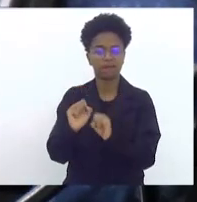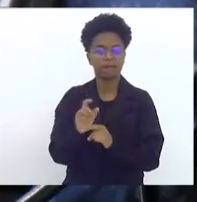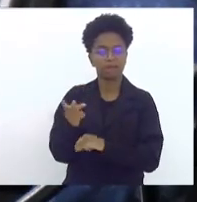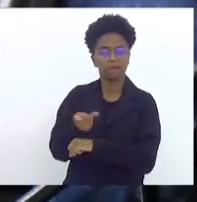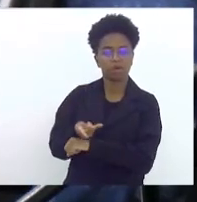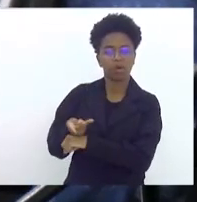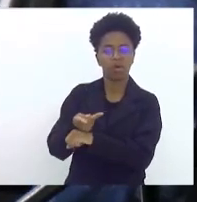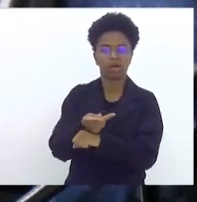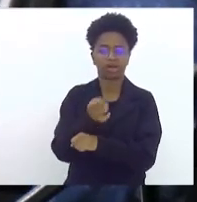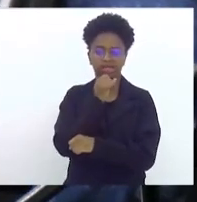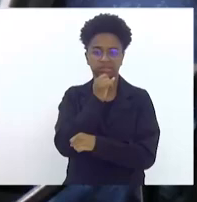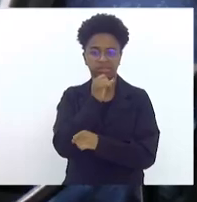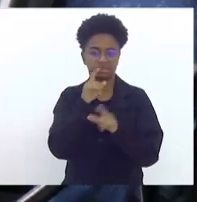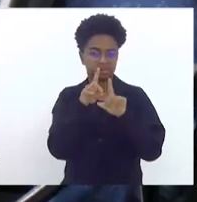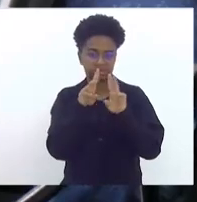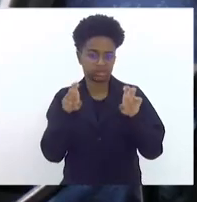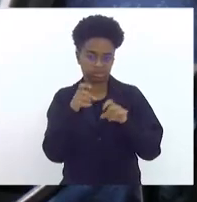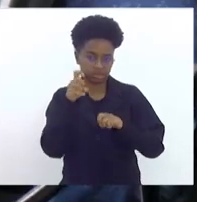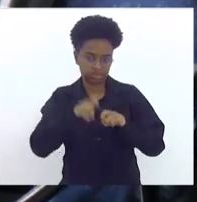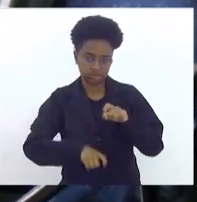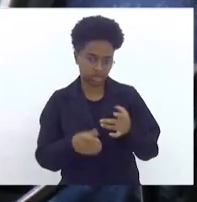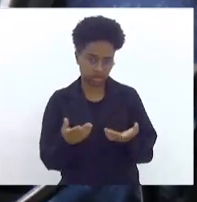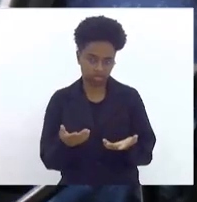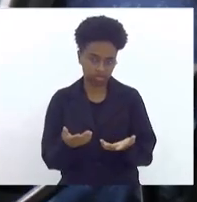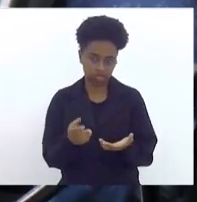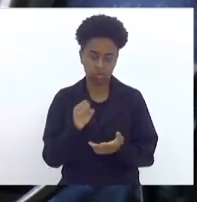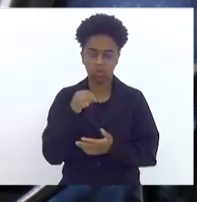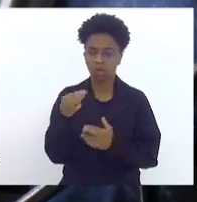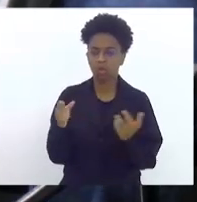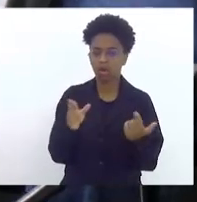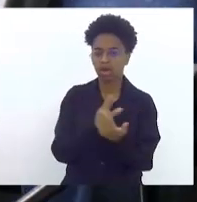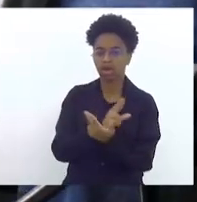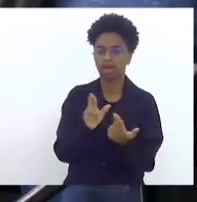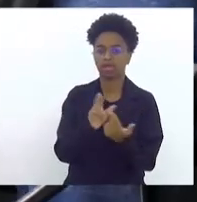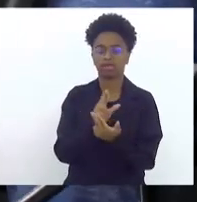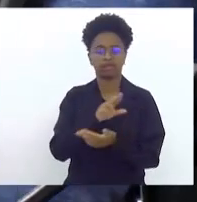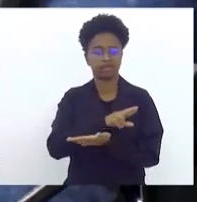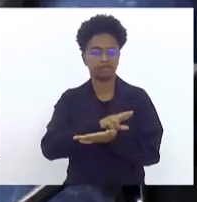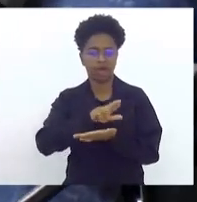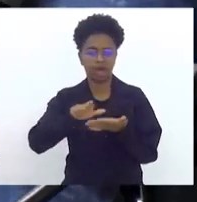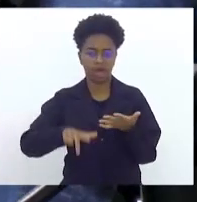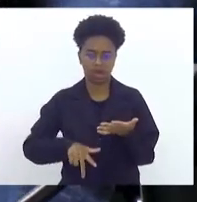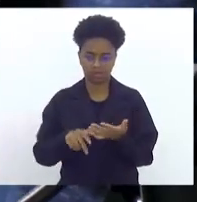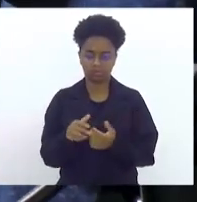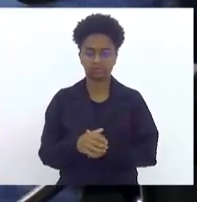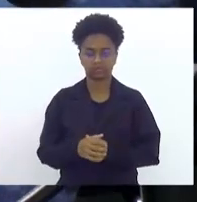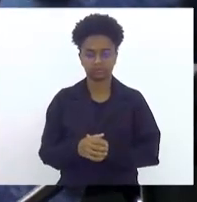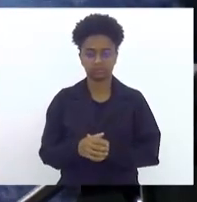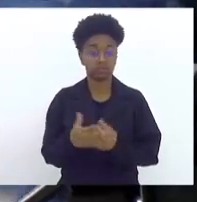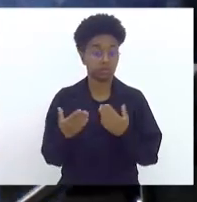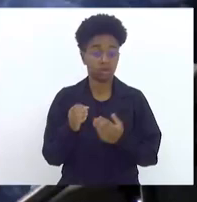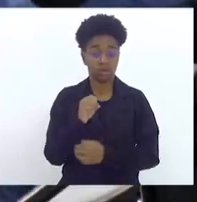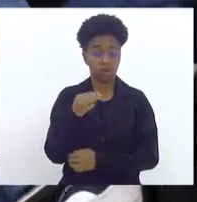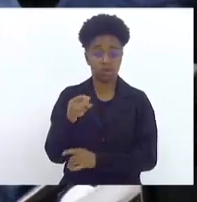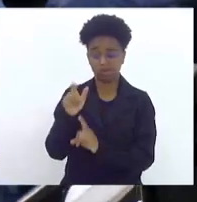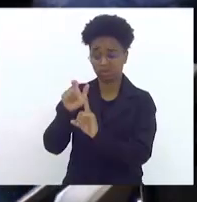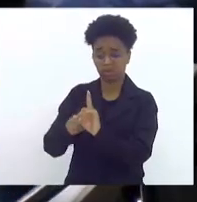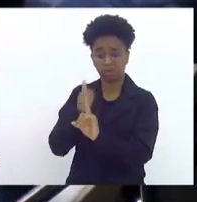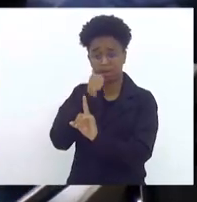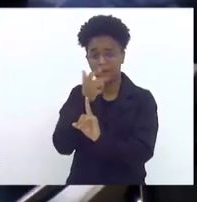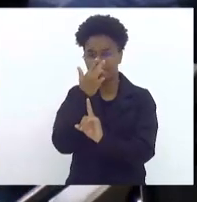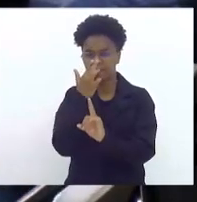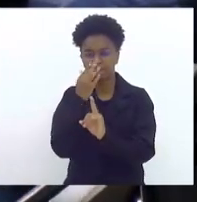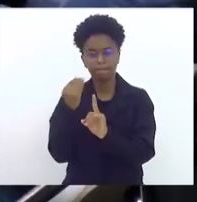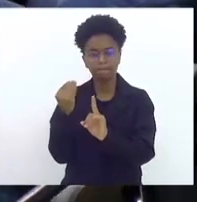situações de sexo de relacionamentos variados né colocando aquela mulher como se ela tivesse